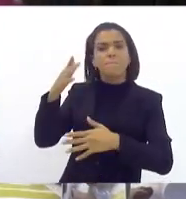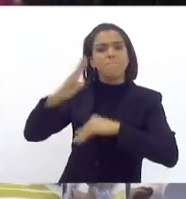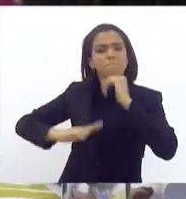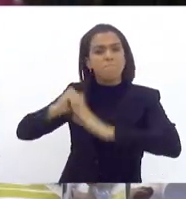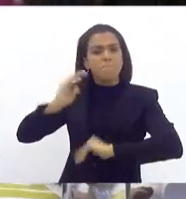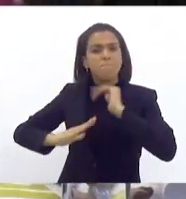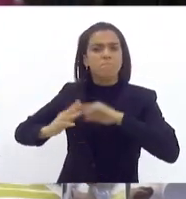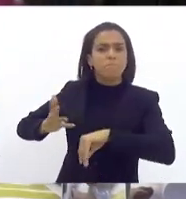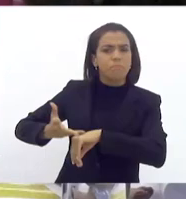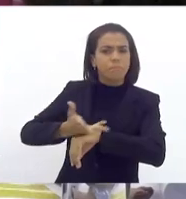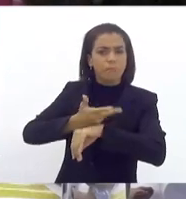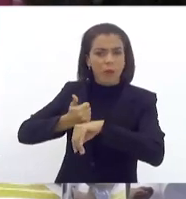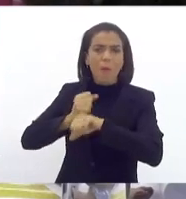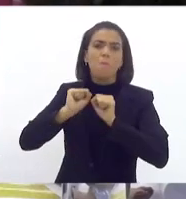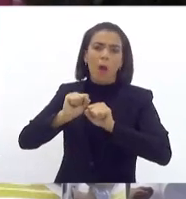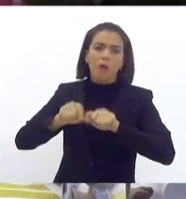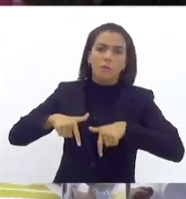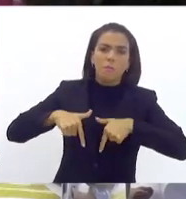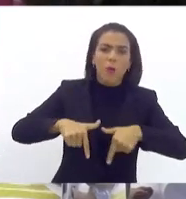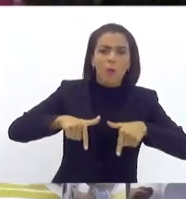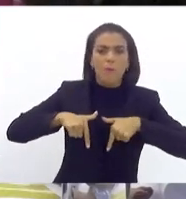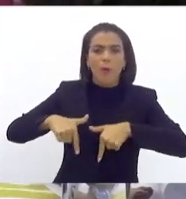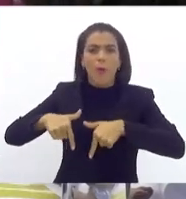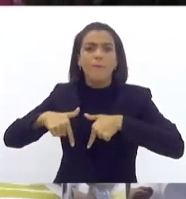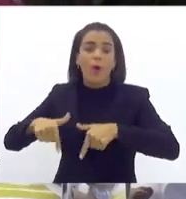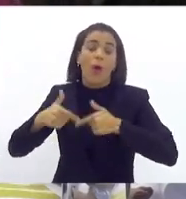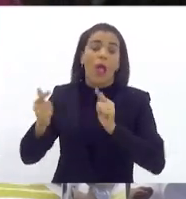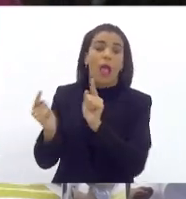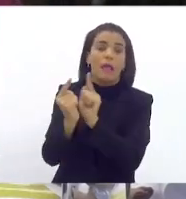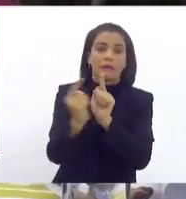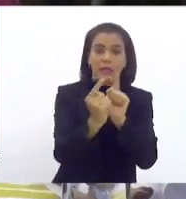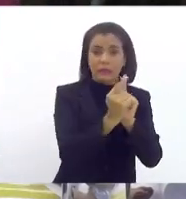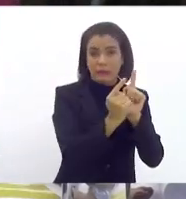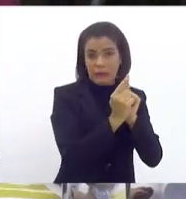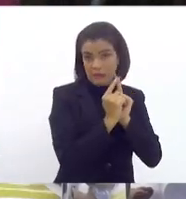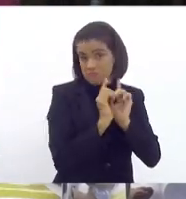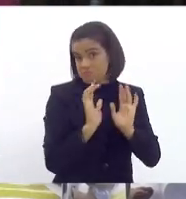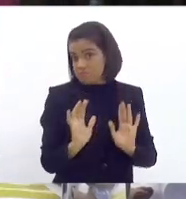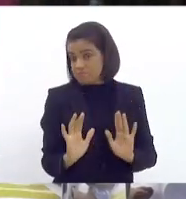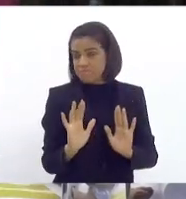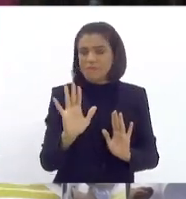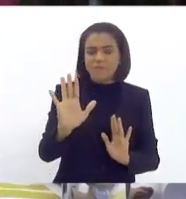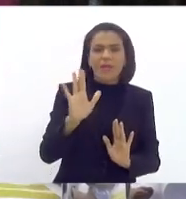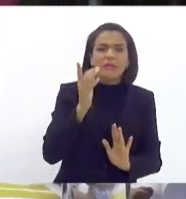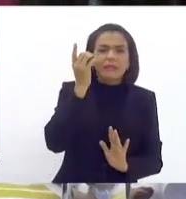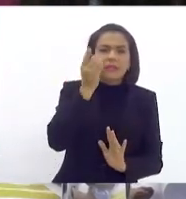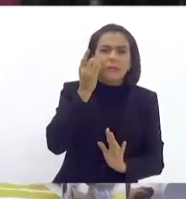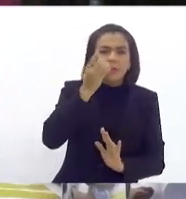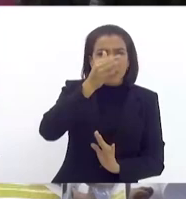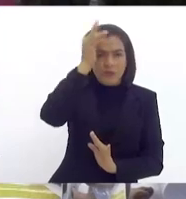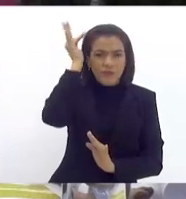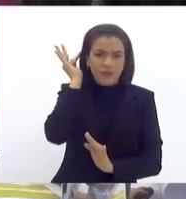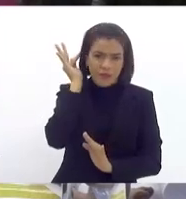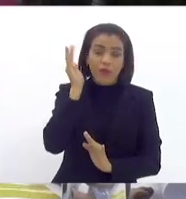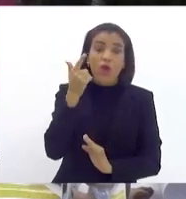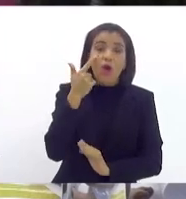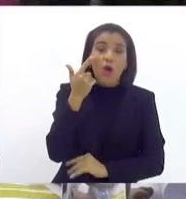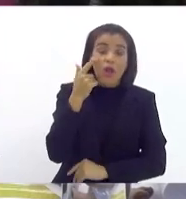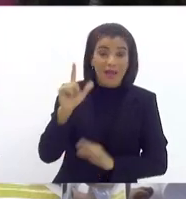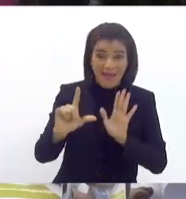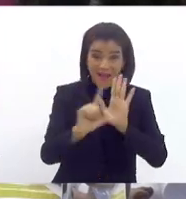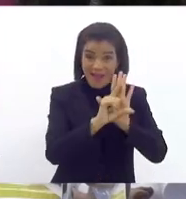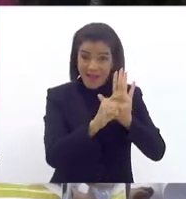atender em todos os órgãos públicos. Então, eu acho que, nesse momento, a gente... Deputado Fred, me dá uma parte. Claro. Olha só, a